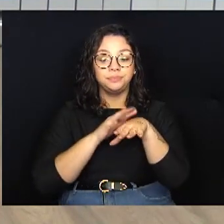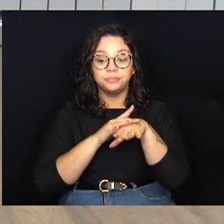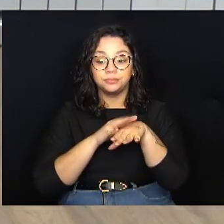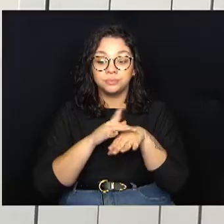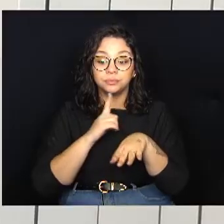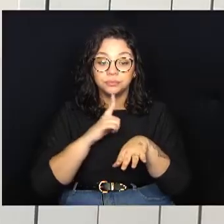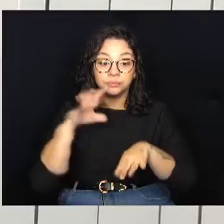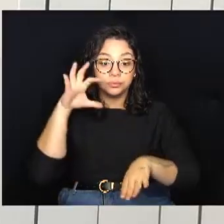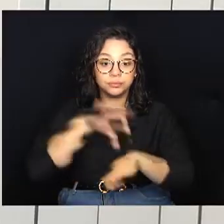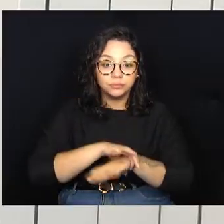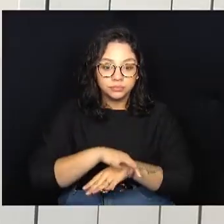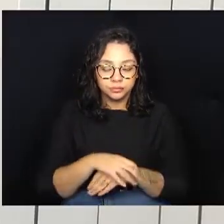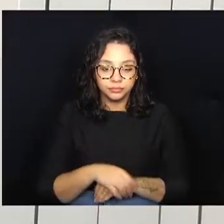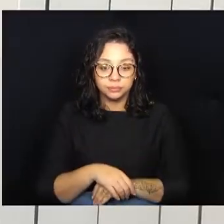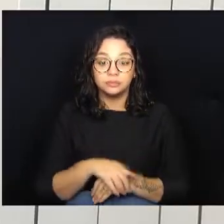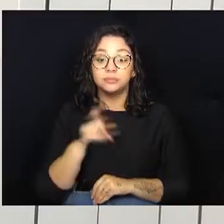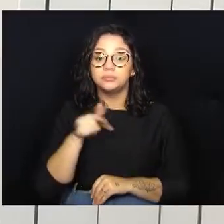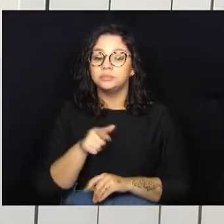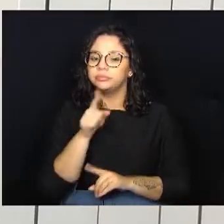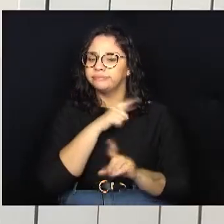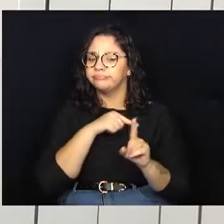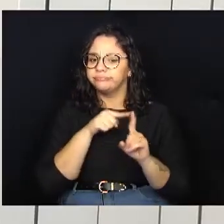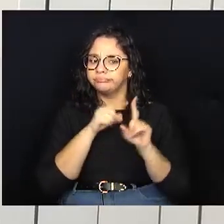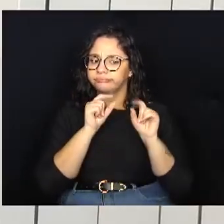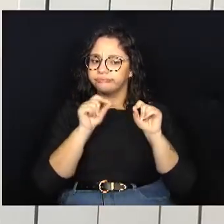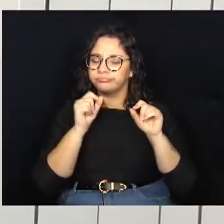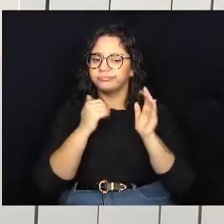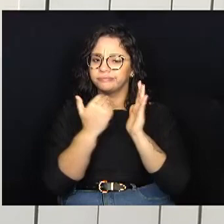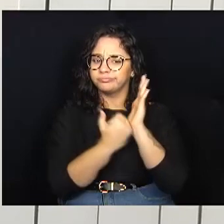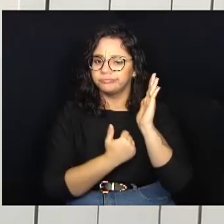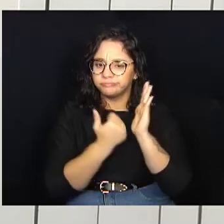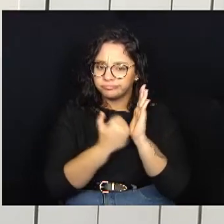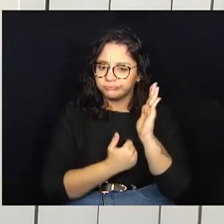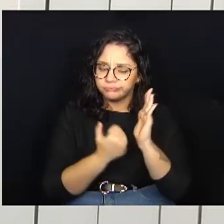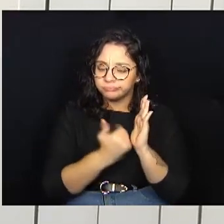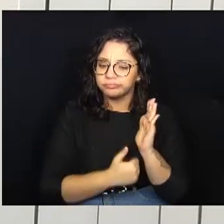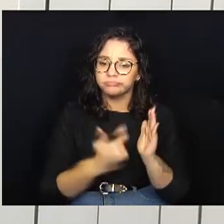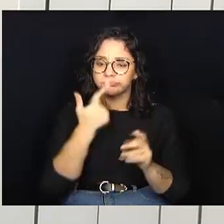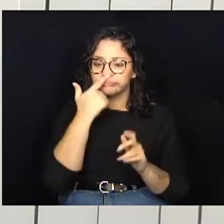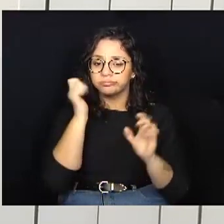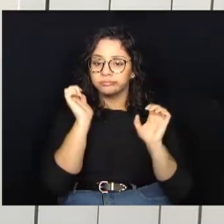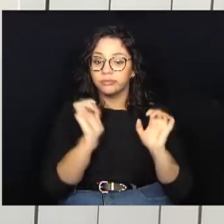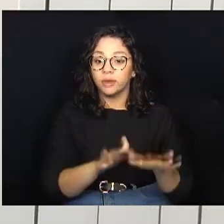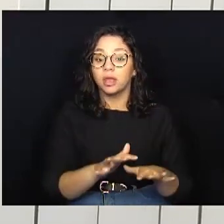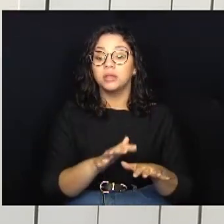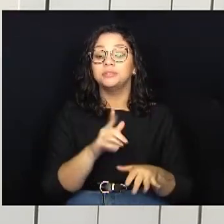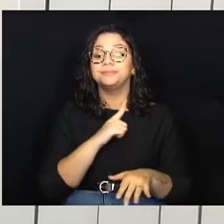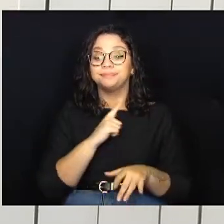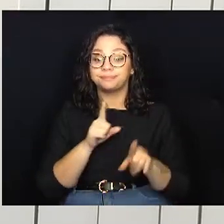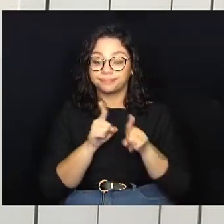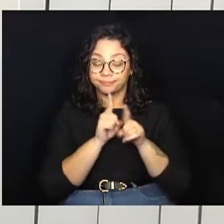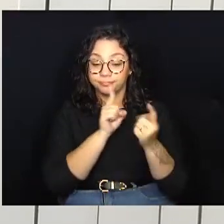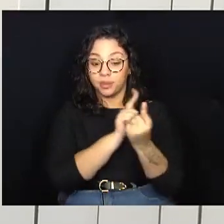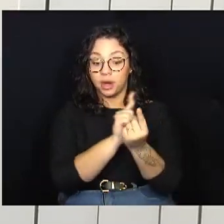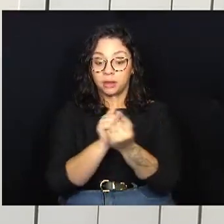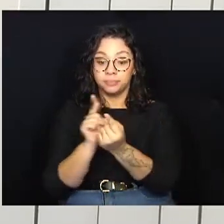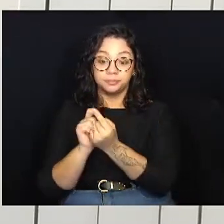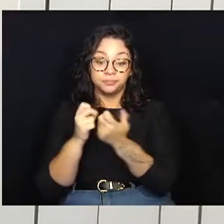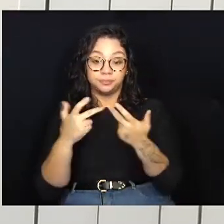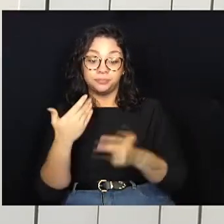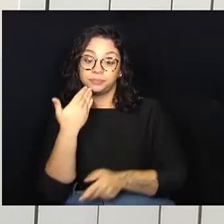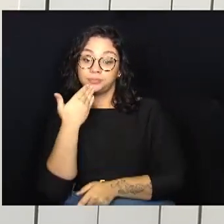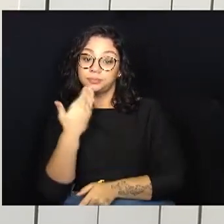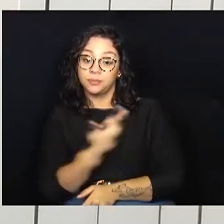infecto-contagiosas. Visando minimizar a situação de descarte de lixo incorreto e atendendo ao pedido